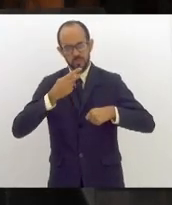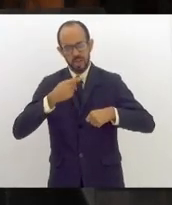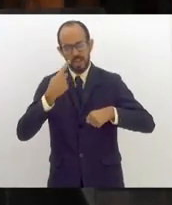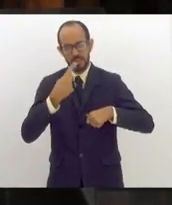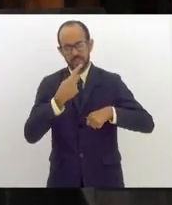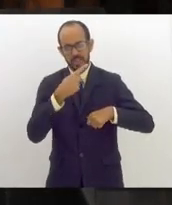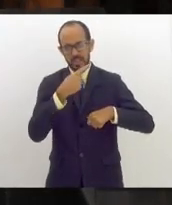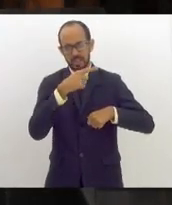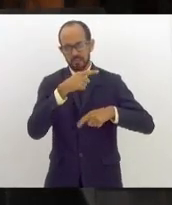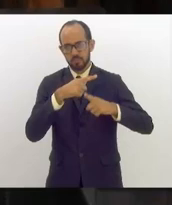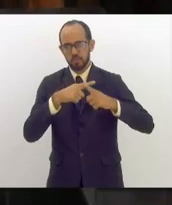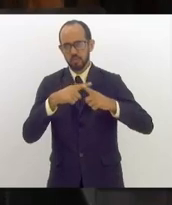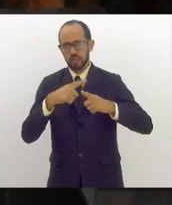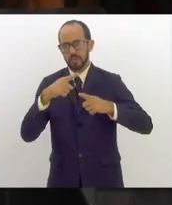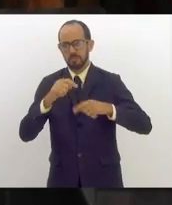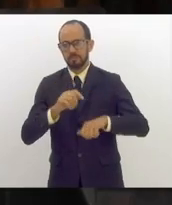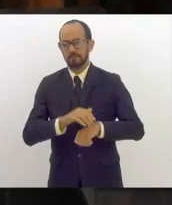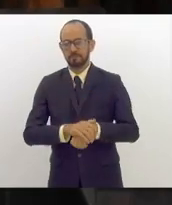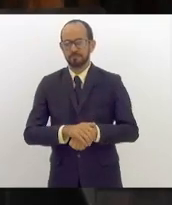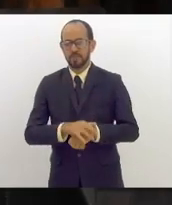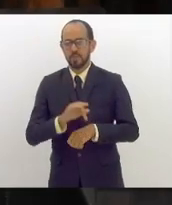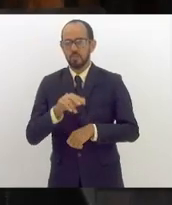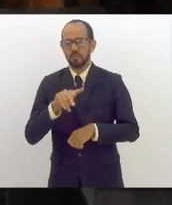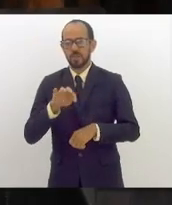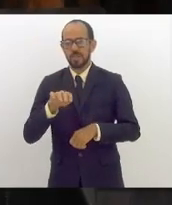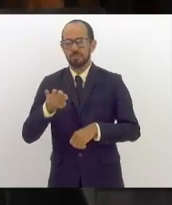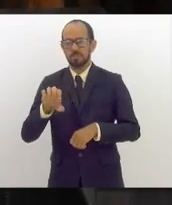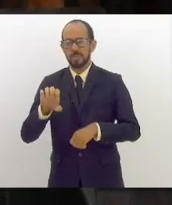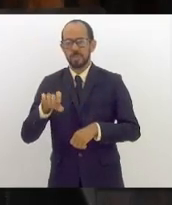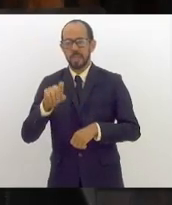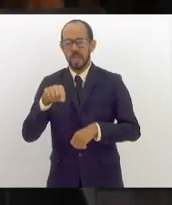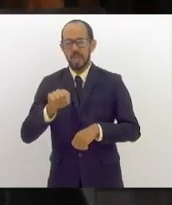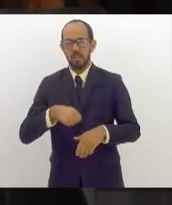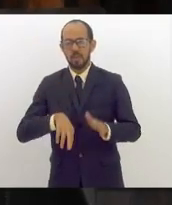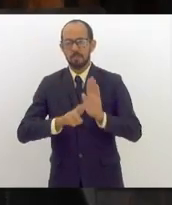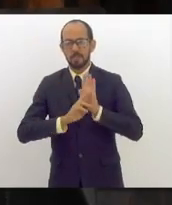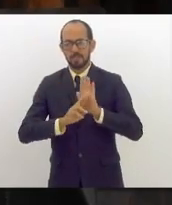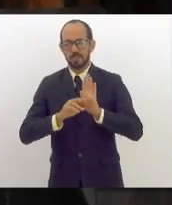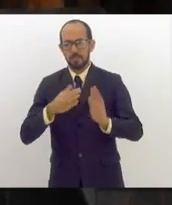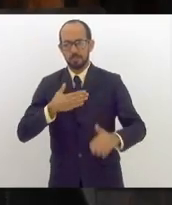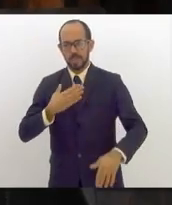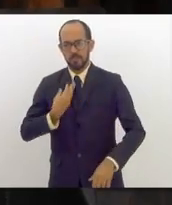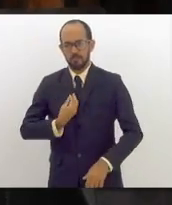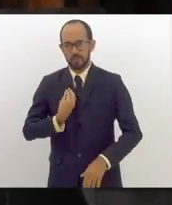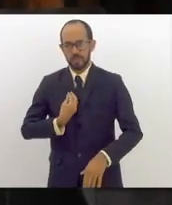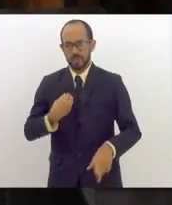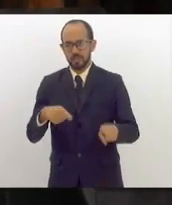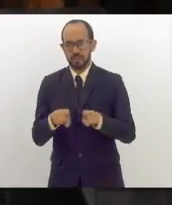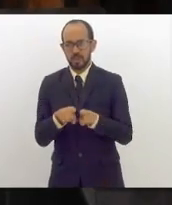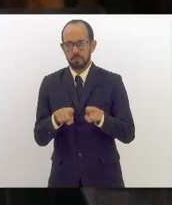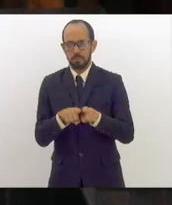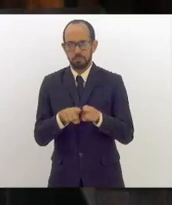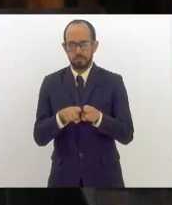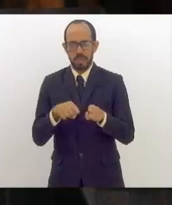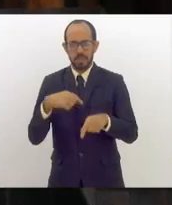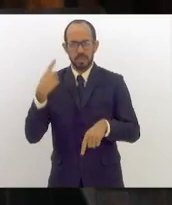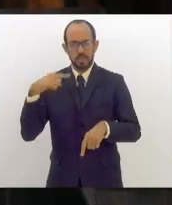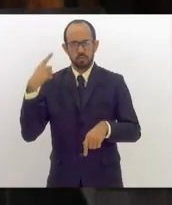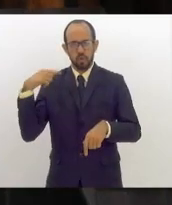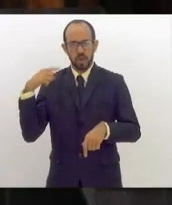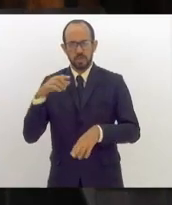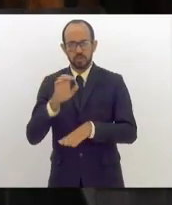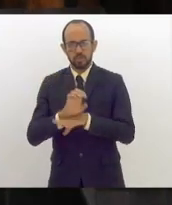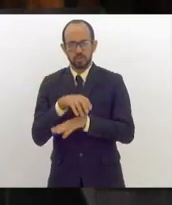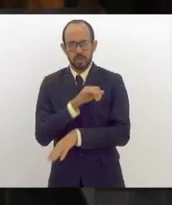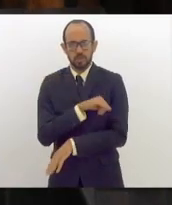porque Felipe ele representa muito na minha vida e representa muito na vida da advocacia do nosso